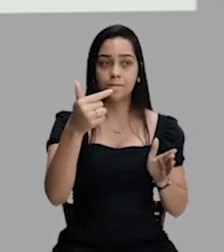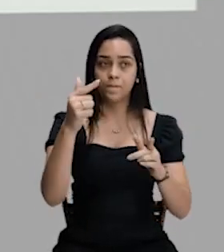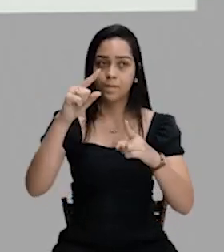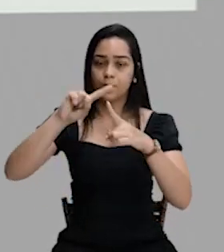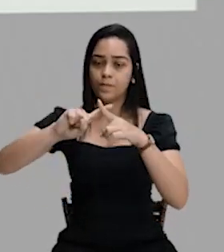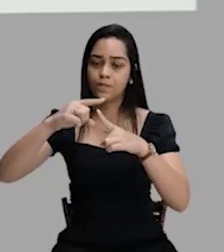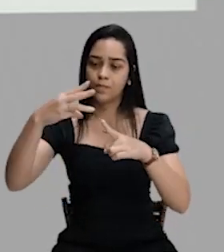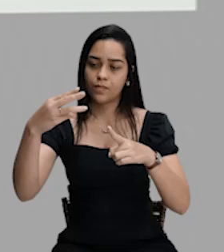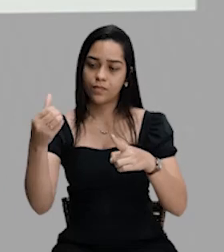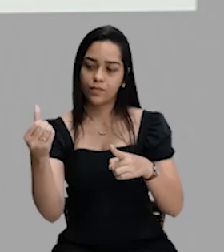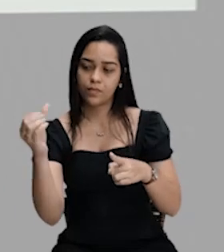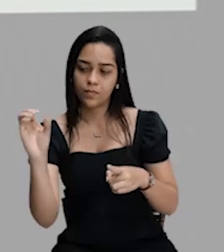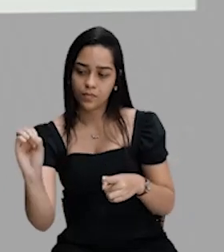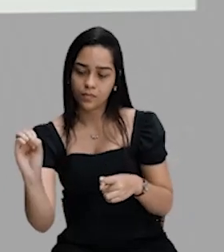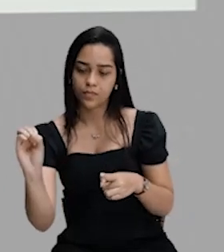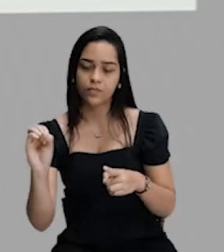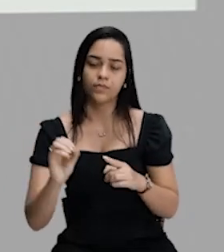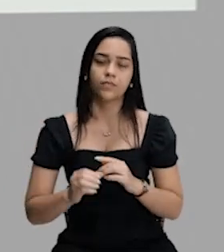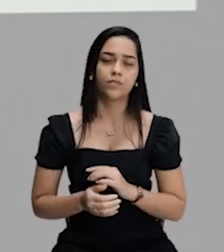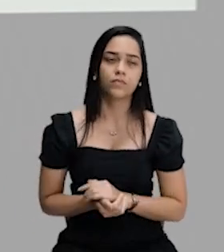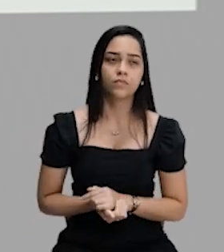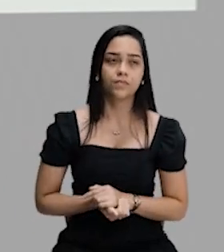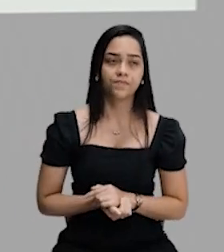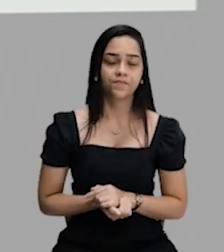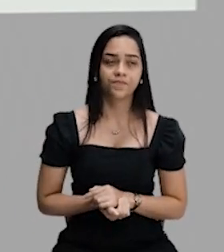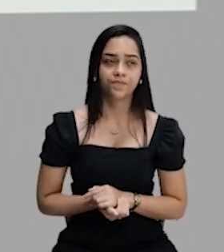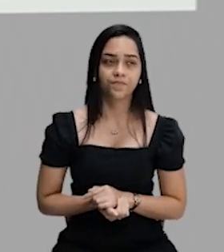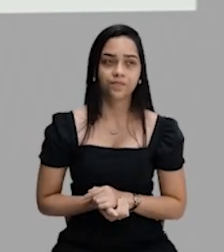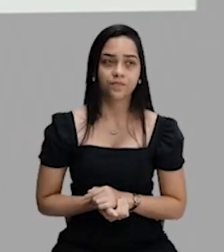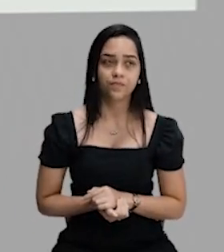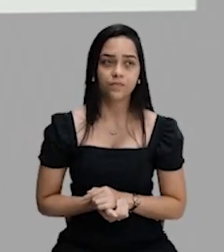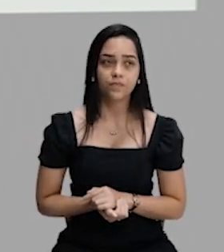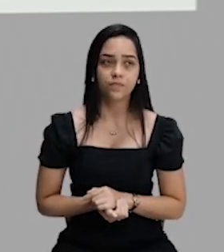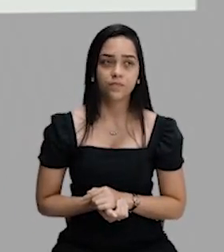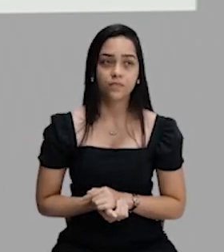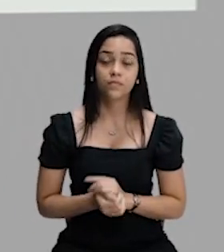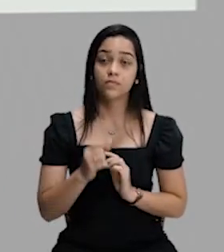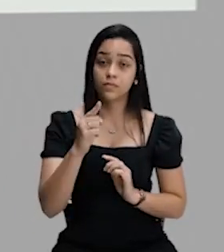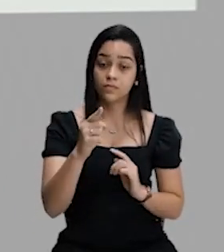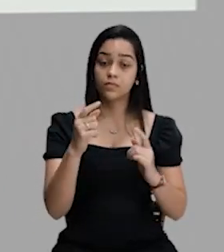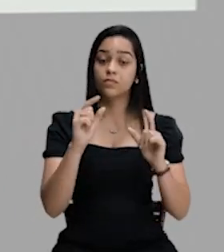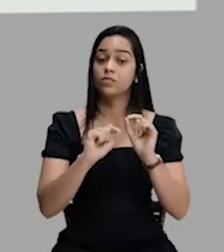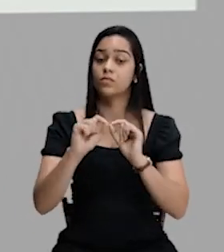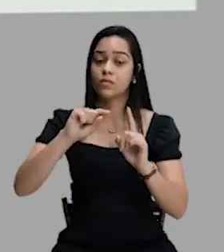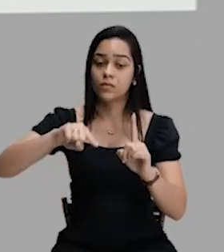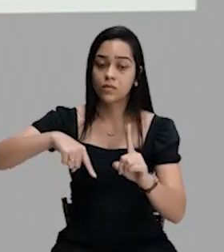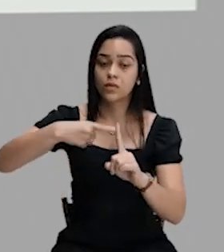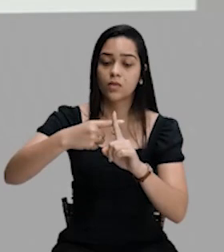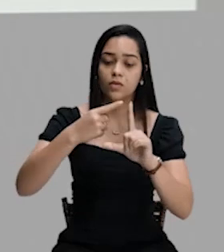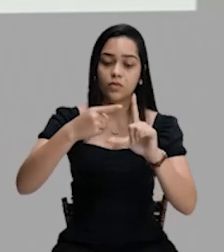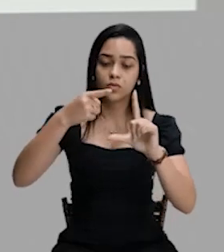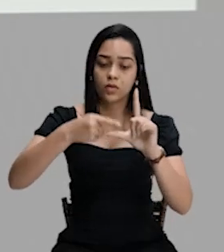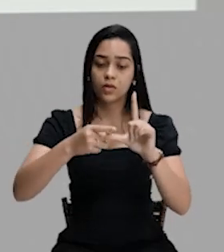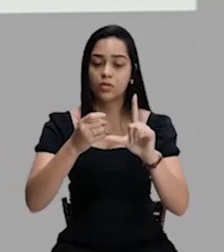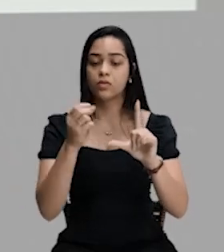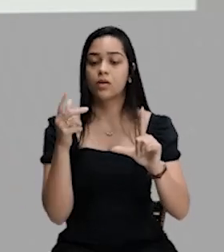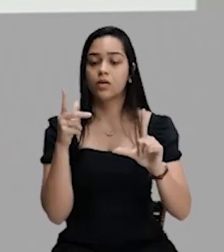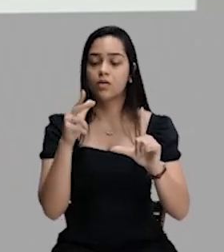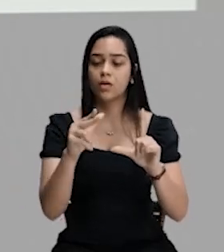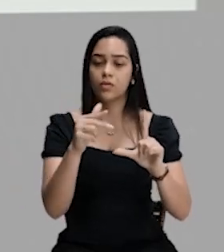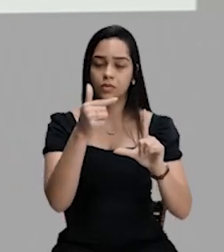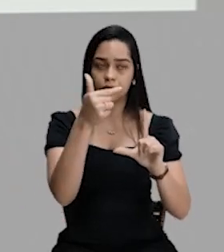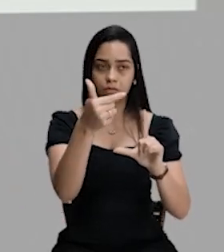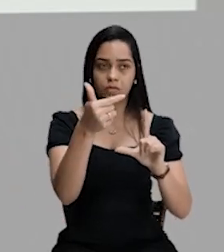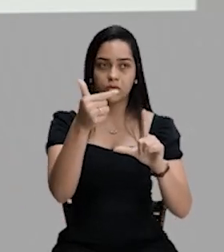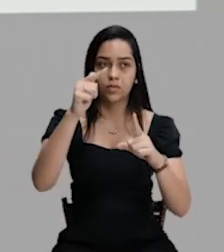multiplicado por 360 graus tá então você tem que a soma dos ângulos internos vai ser igual a